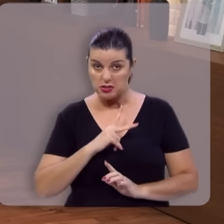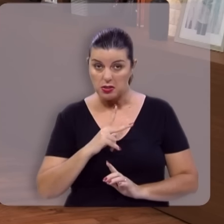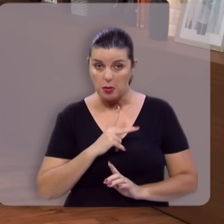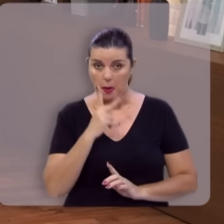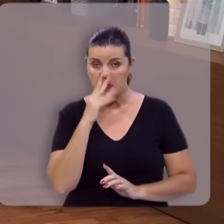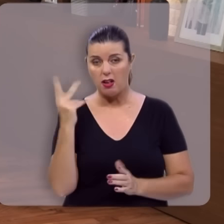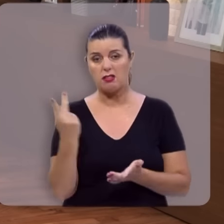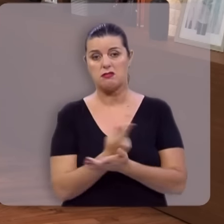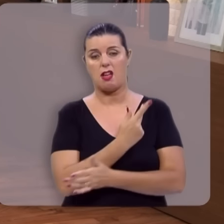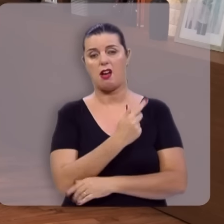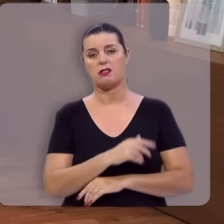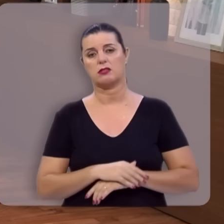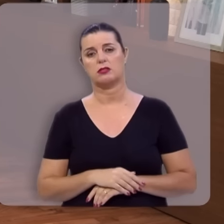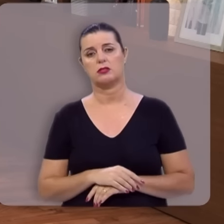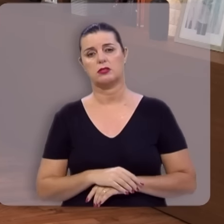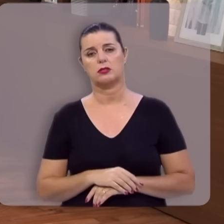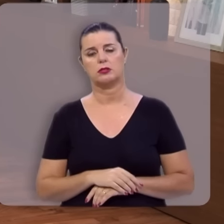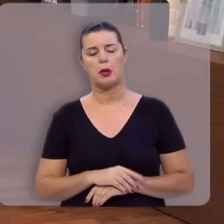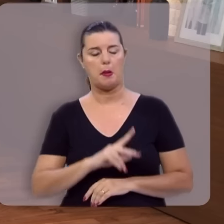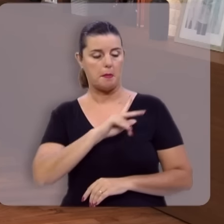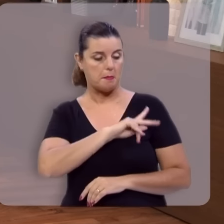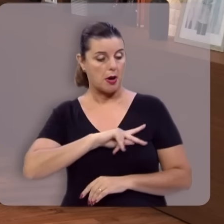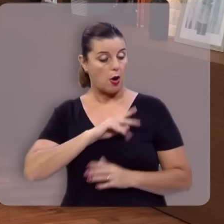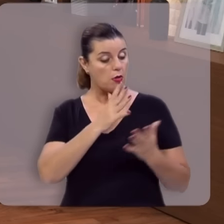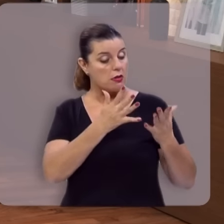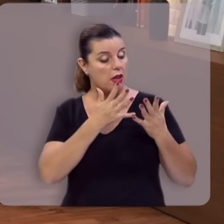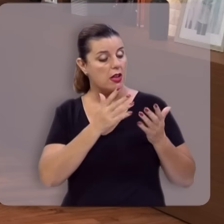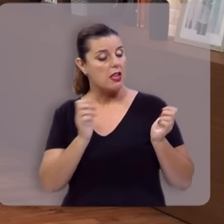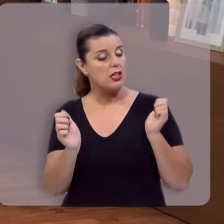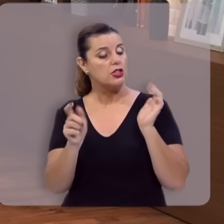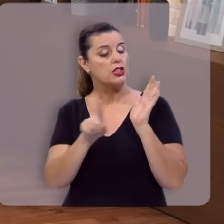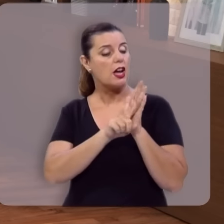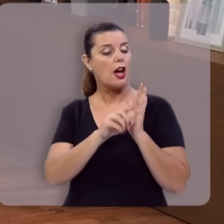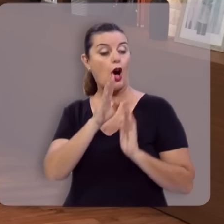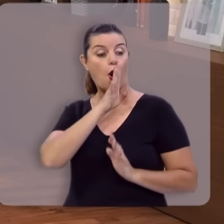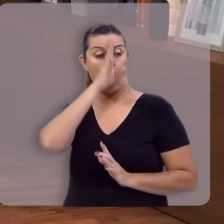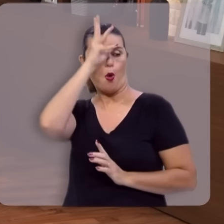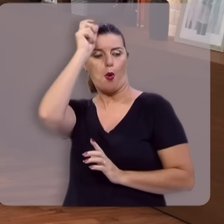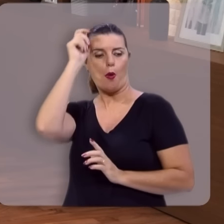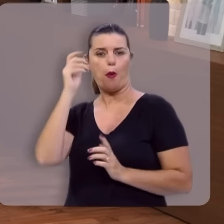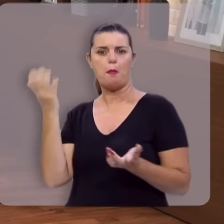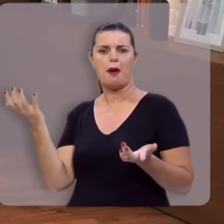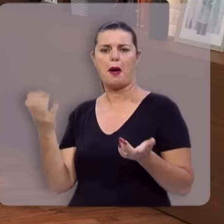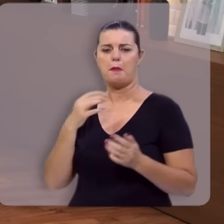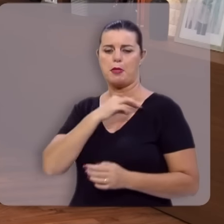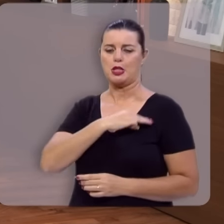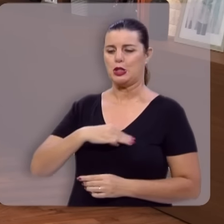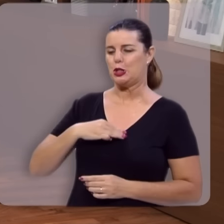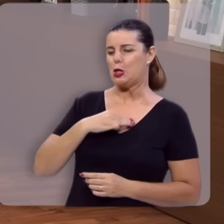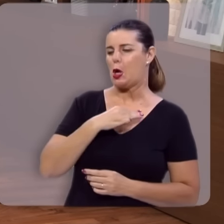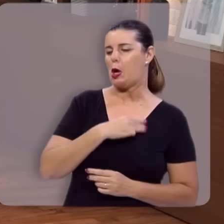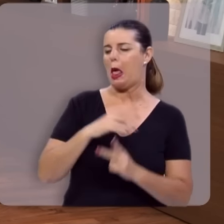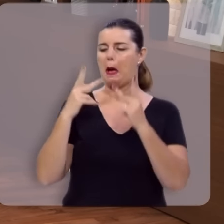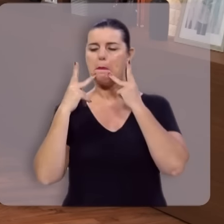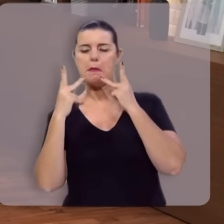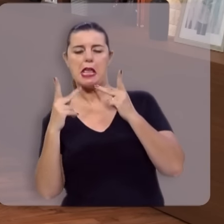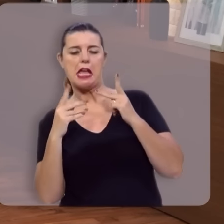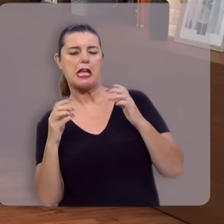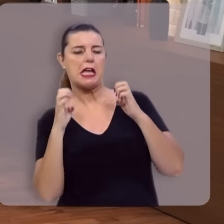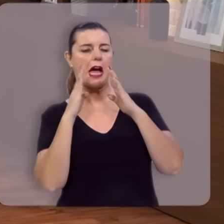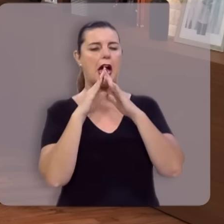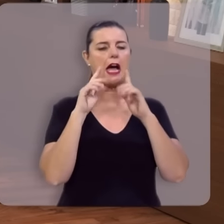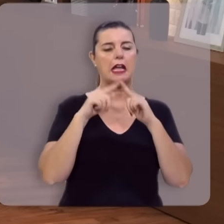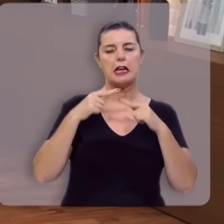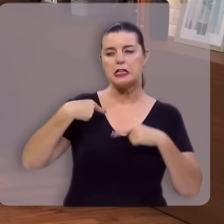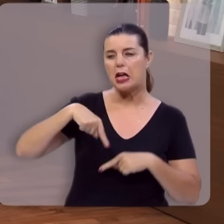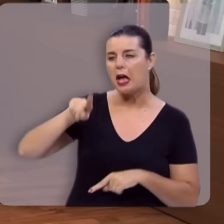frustrados. Paulo queria chegar em Roma como missionário para ir para a igreja, para pregar na igreja, para ser enviado